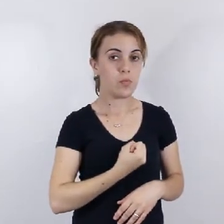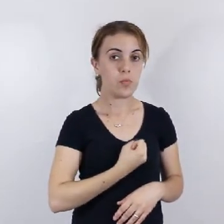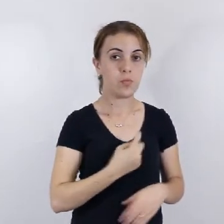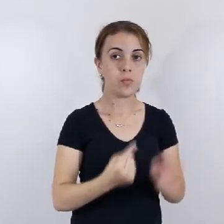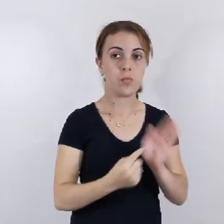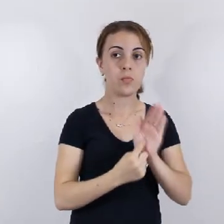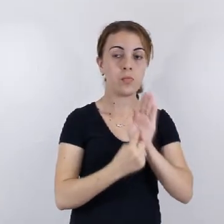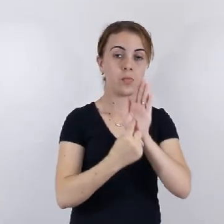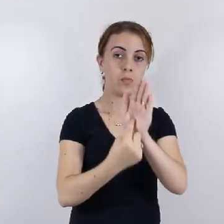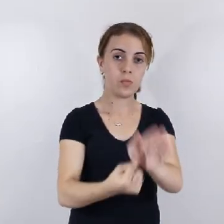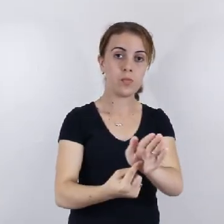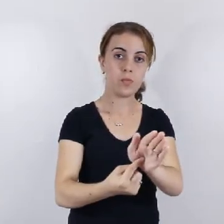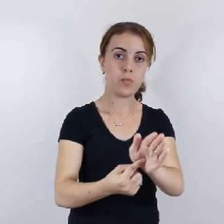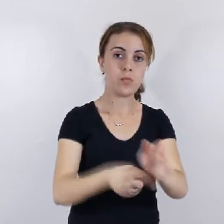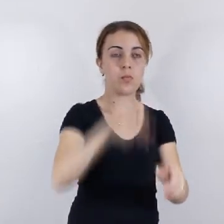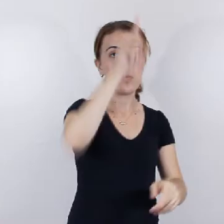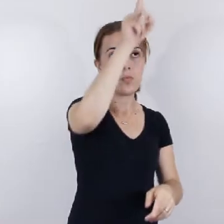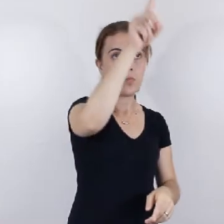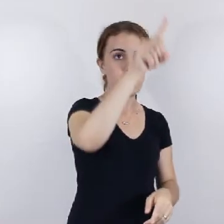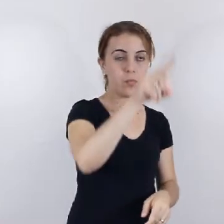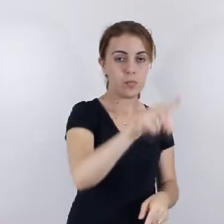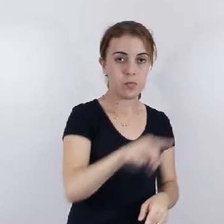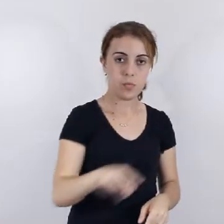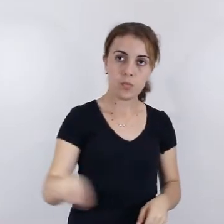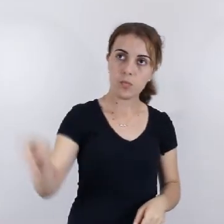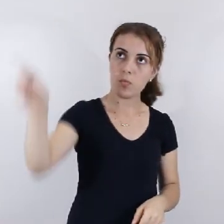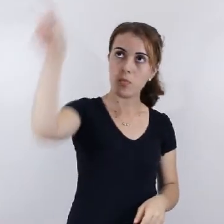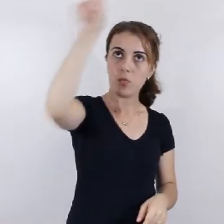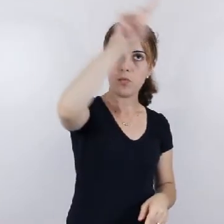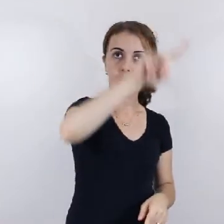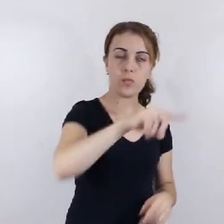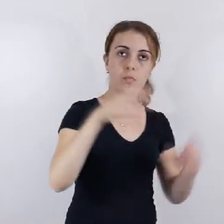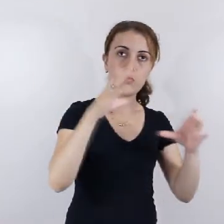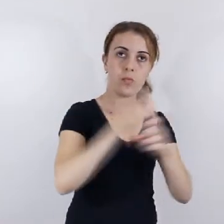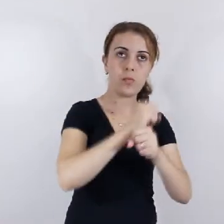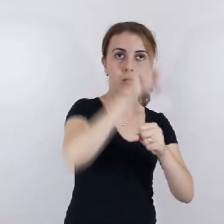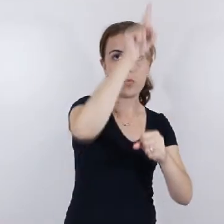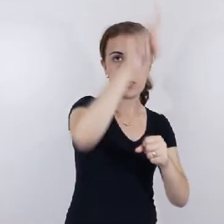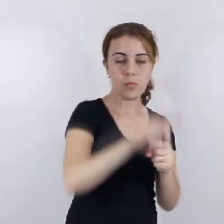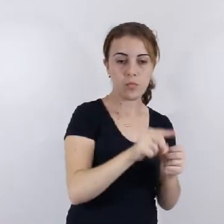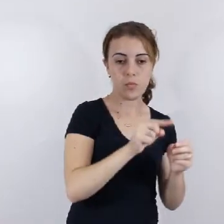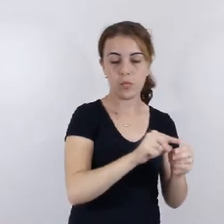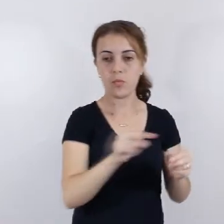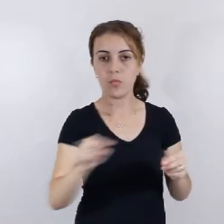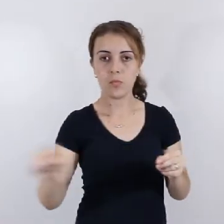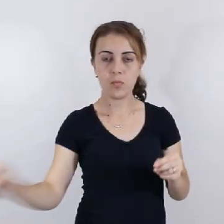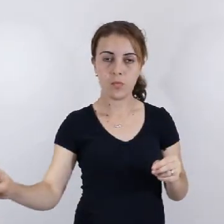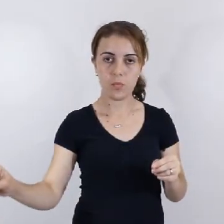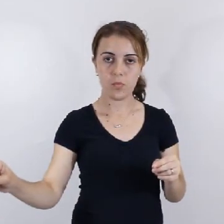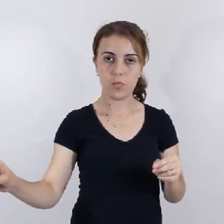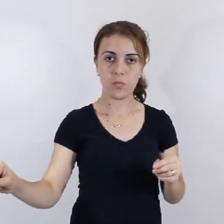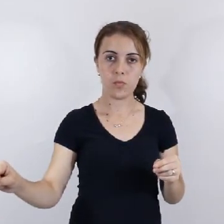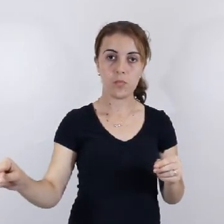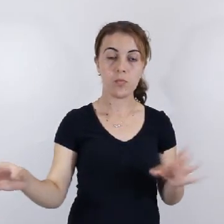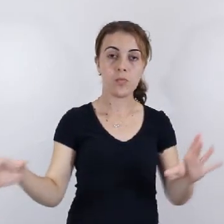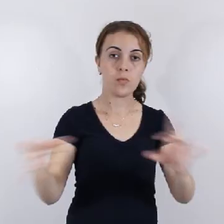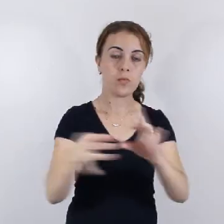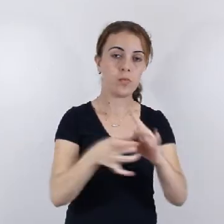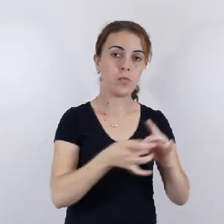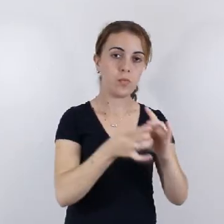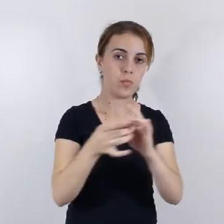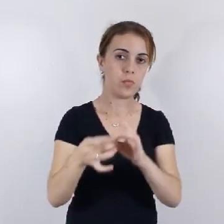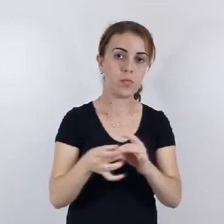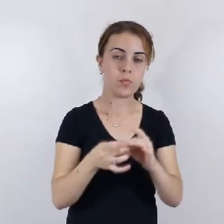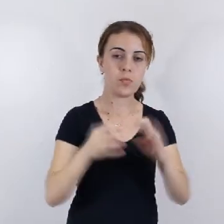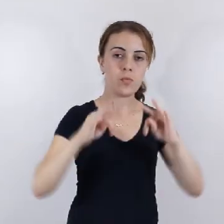é uma proporção numérica que tem origem na razão entre o perímetro de uma circunferência e seu diâmetro. A união do